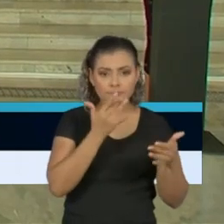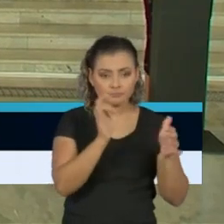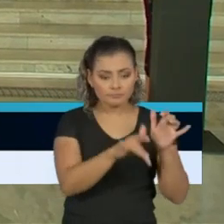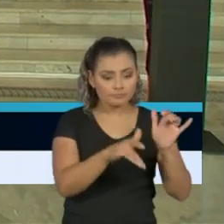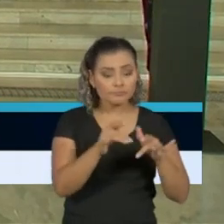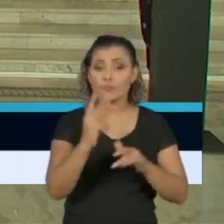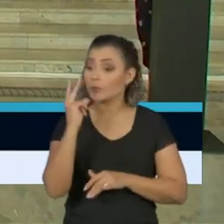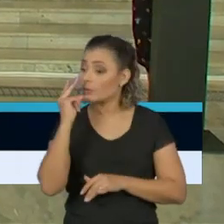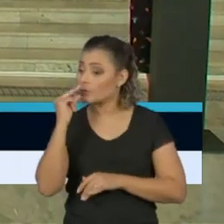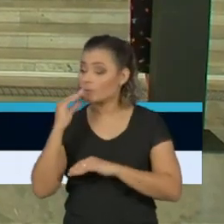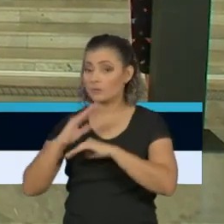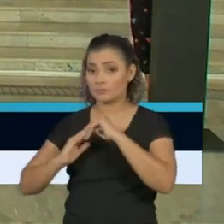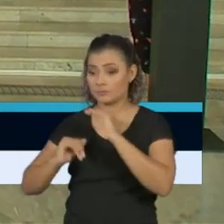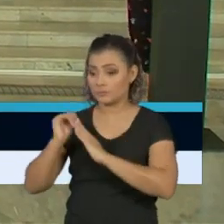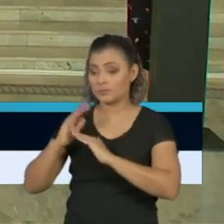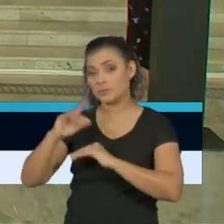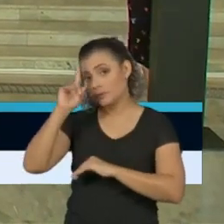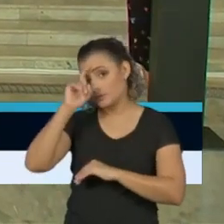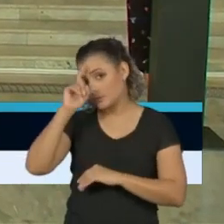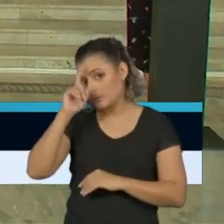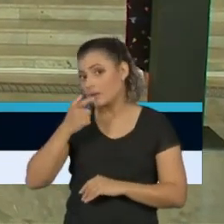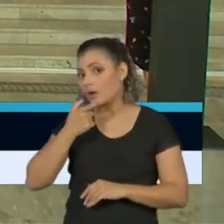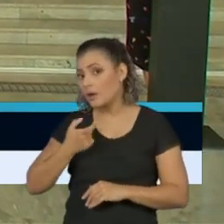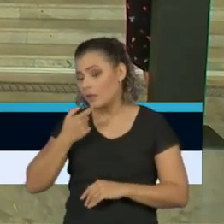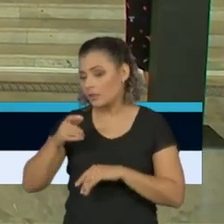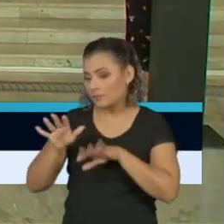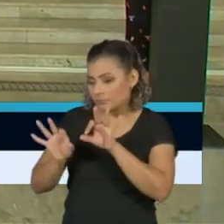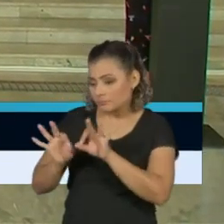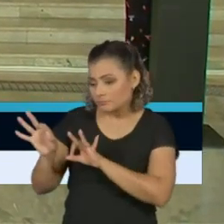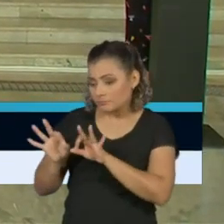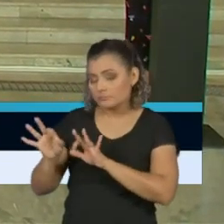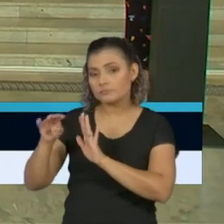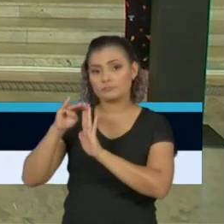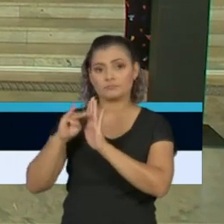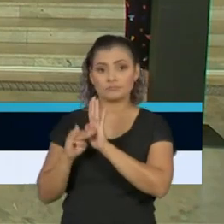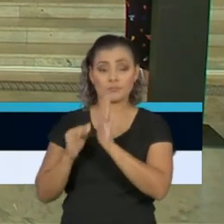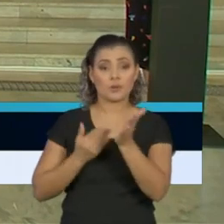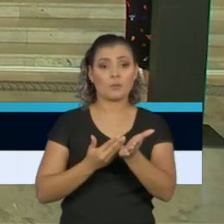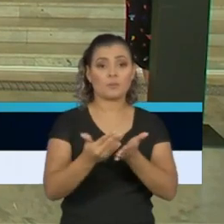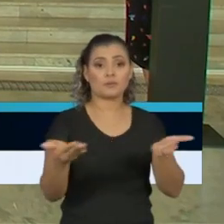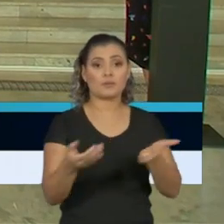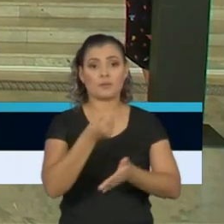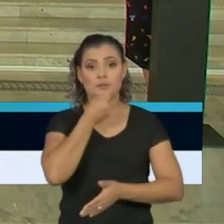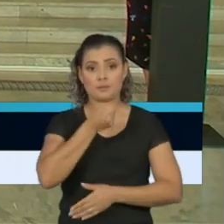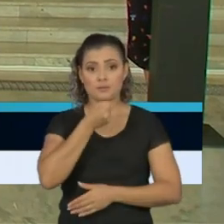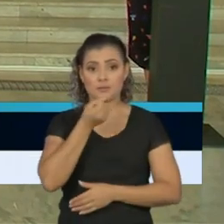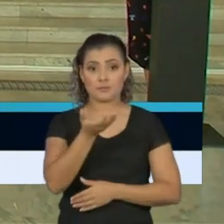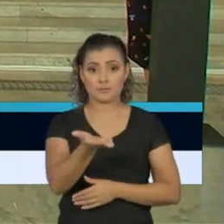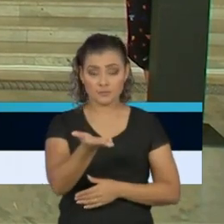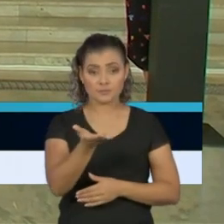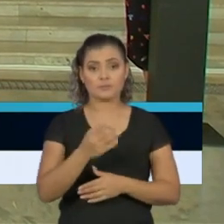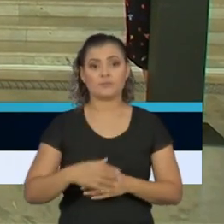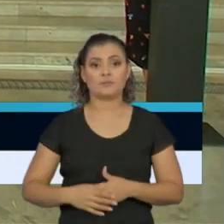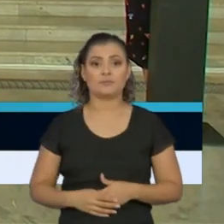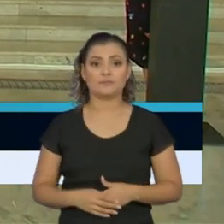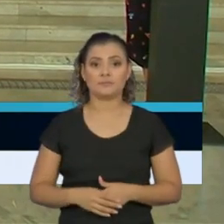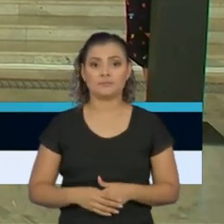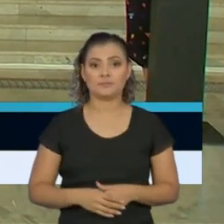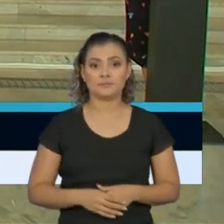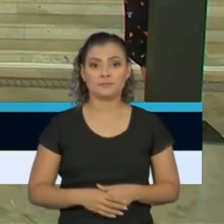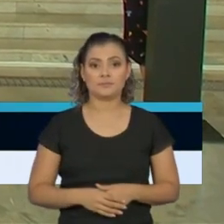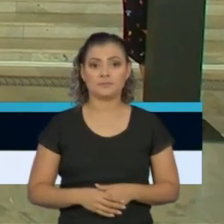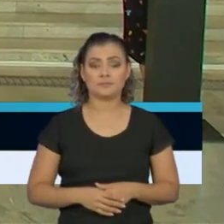uma nutricionista do Hospital Albert Einstein. Começa nesse momento a entrevista. Ficamos com ela.